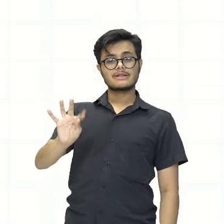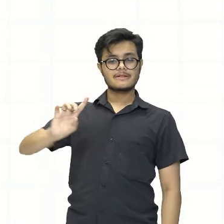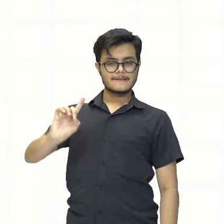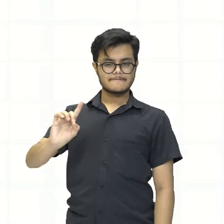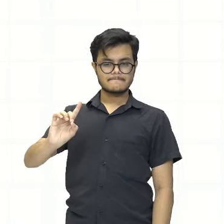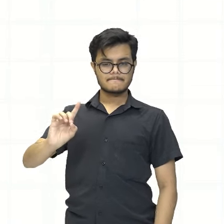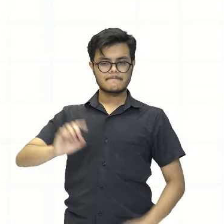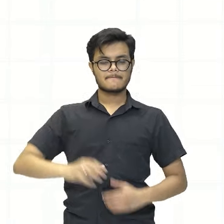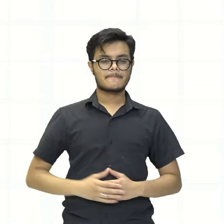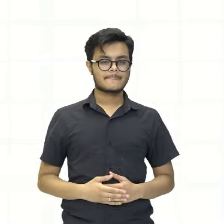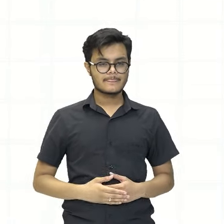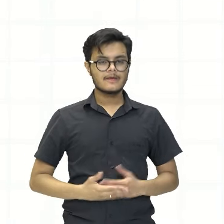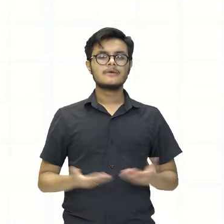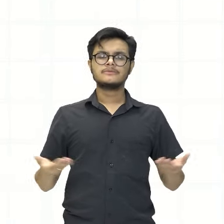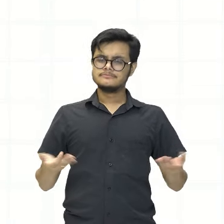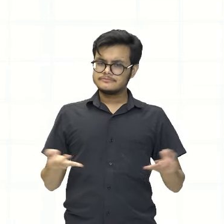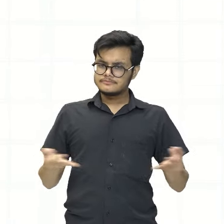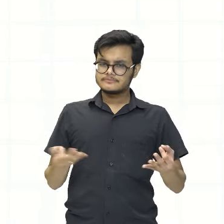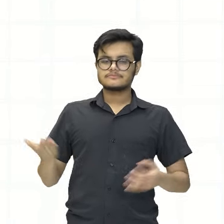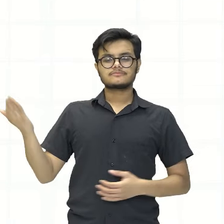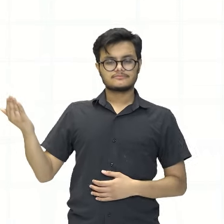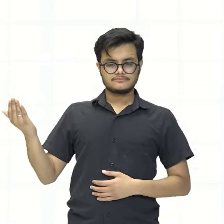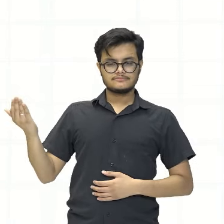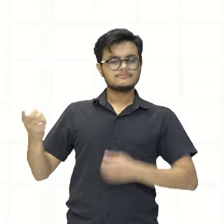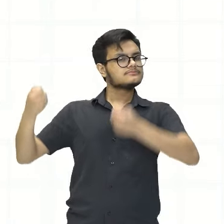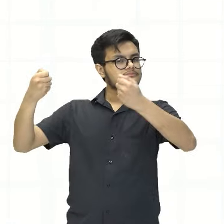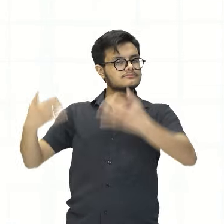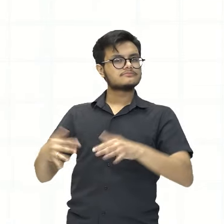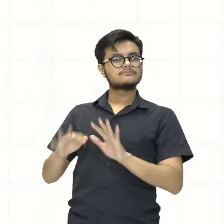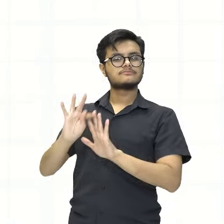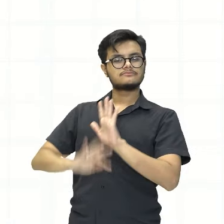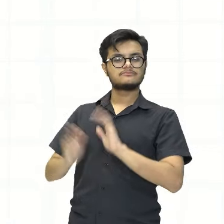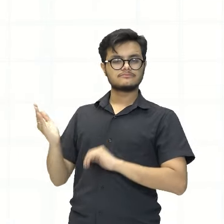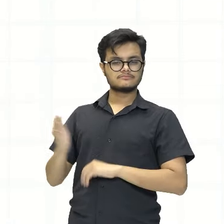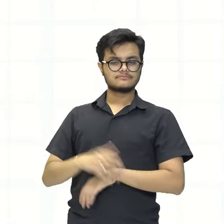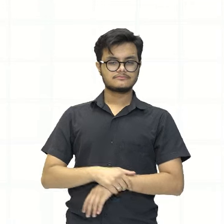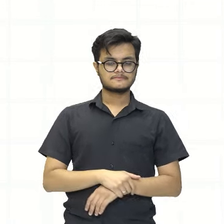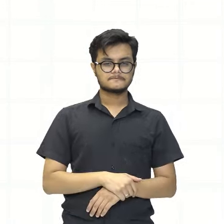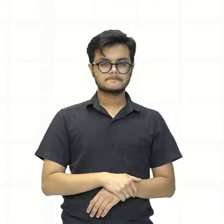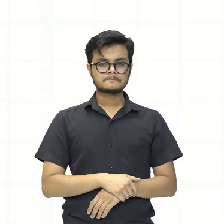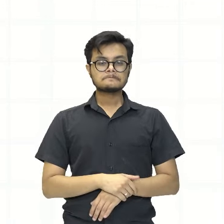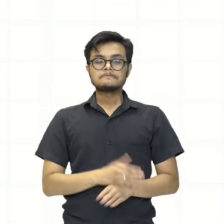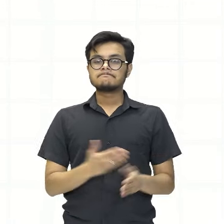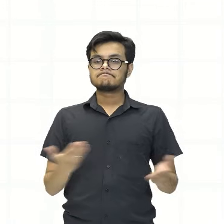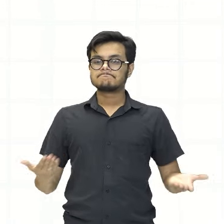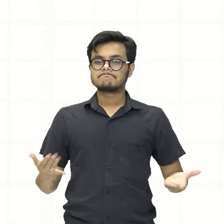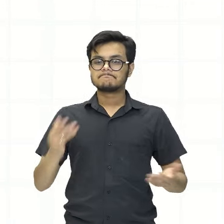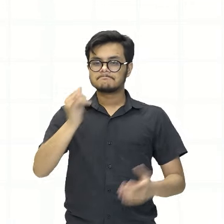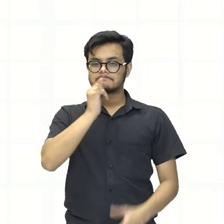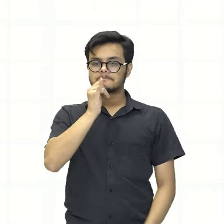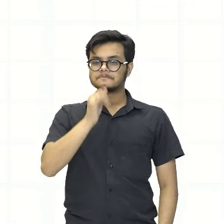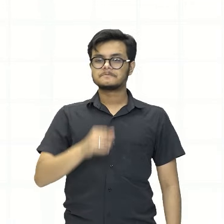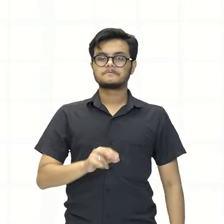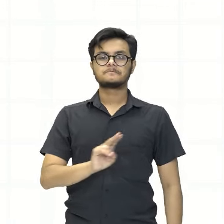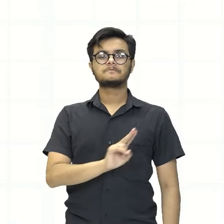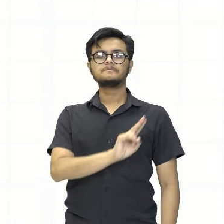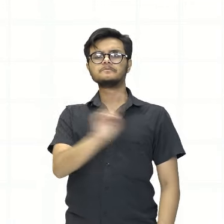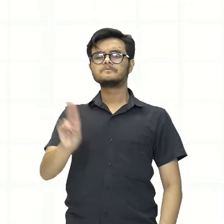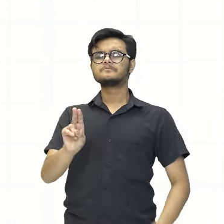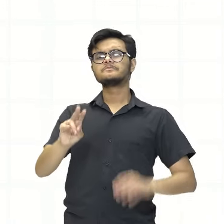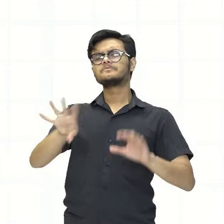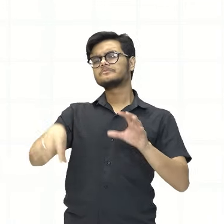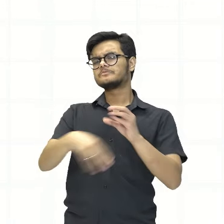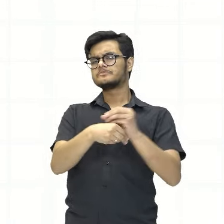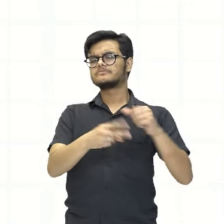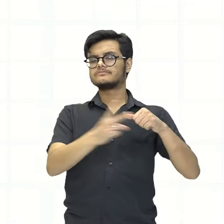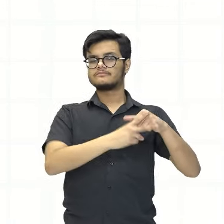aqui esse conceito verbo transitivo direto VTD E aí qual é o nome do complemento